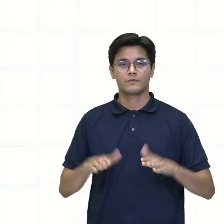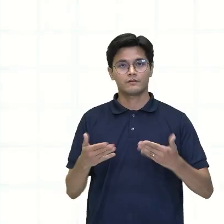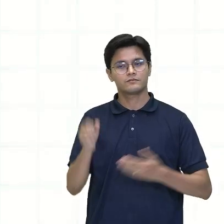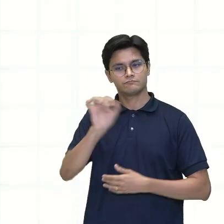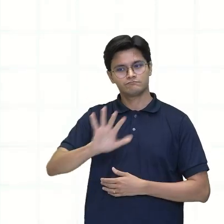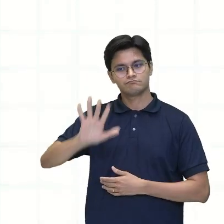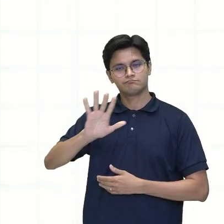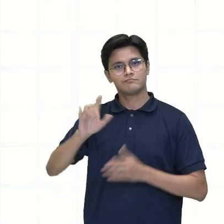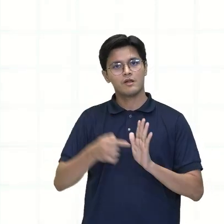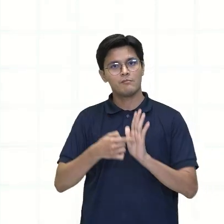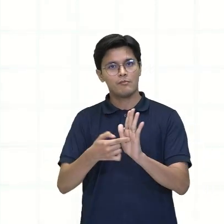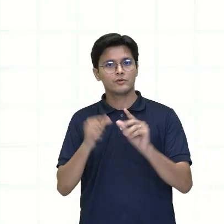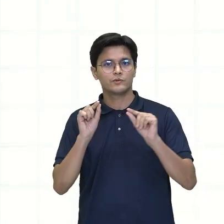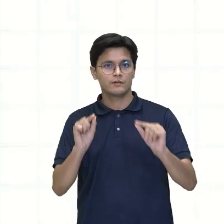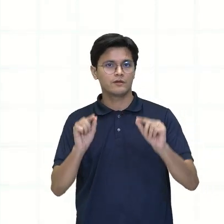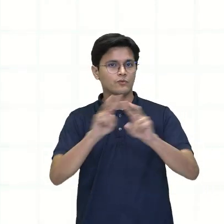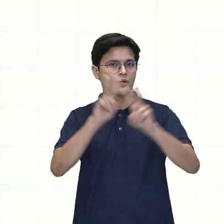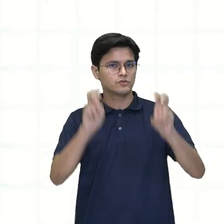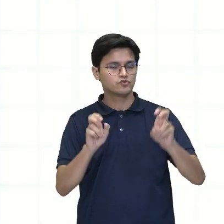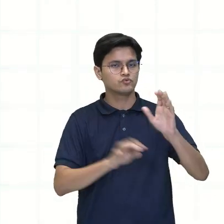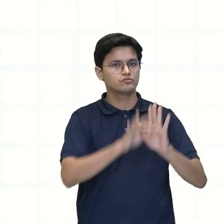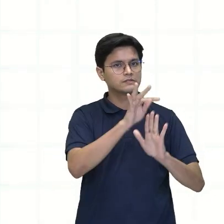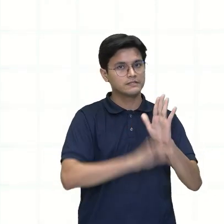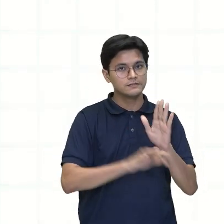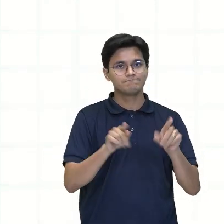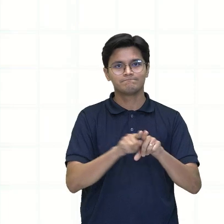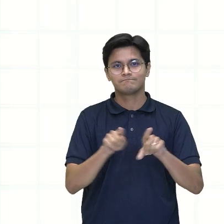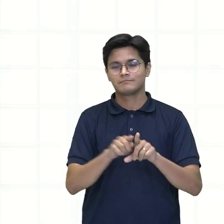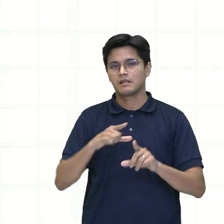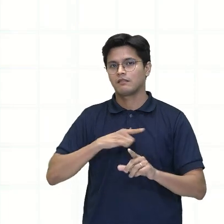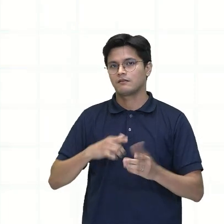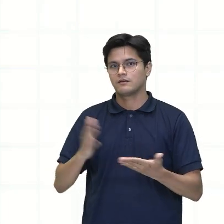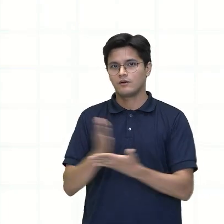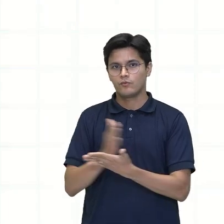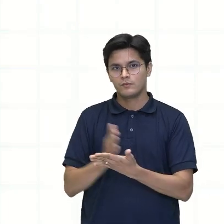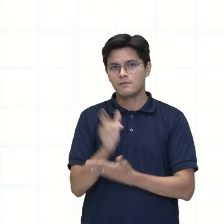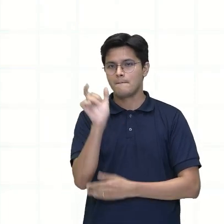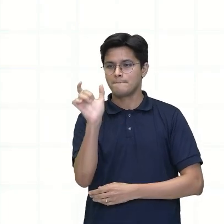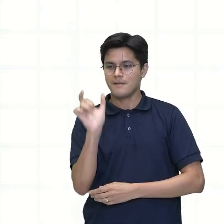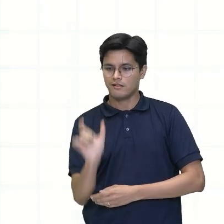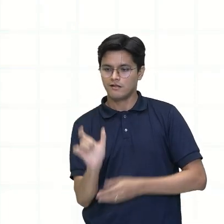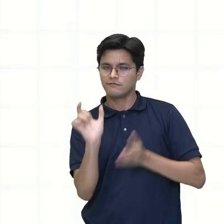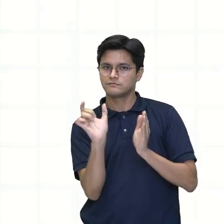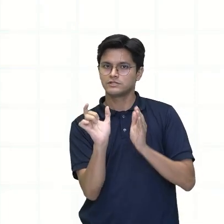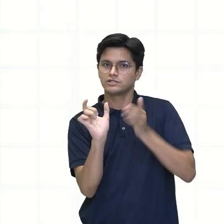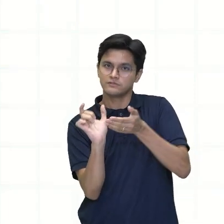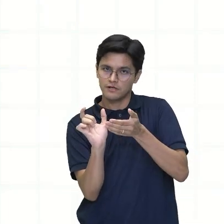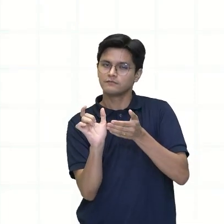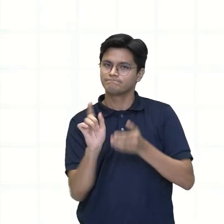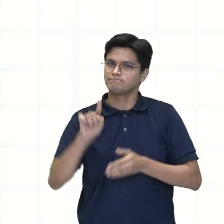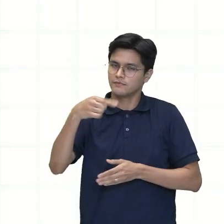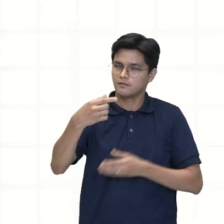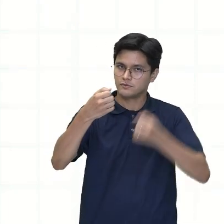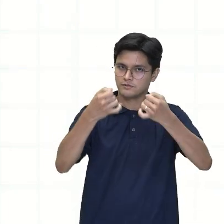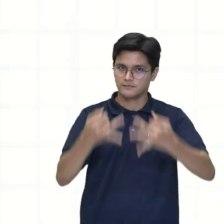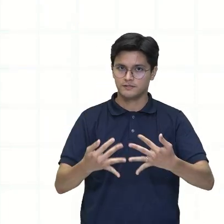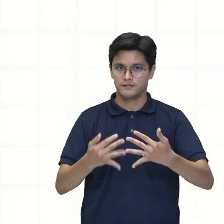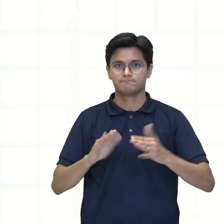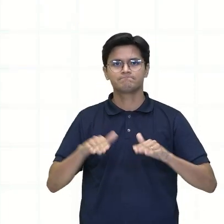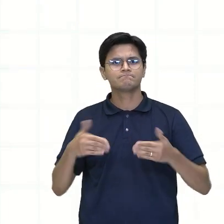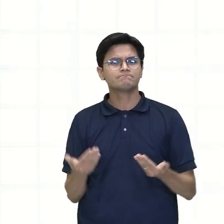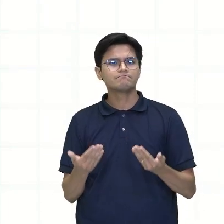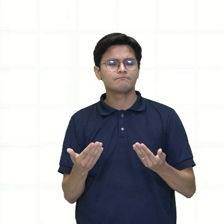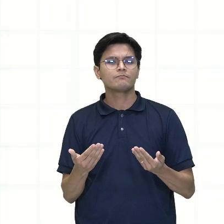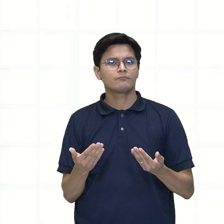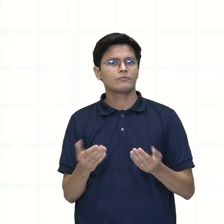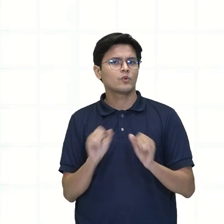palavras que estão em destaque, certo? A gente vai já conversar sobre elas. Bom, o que eu posso utilizar